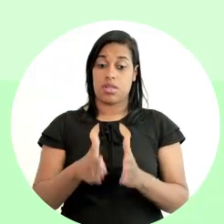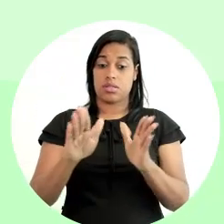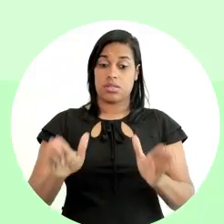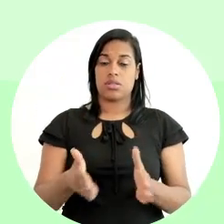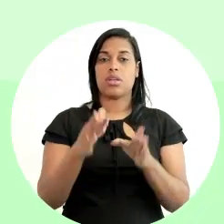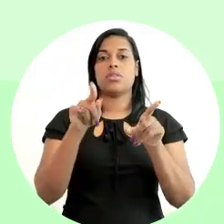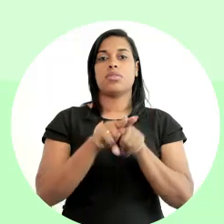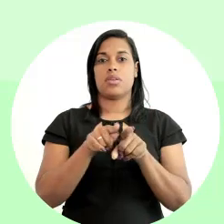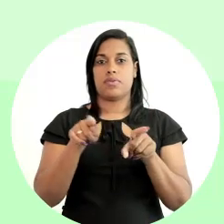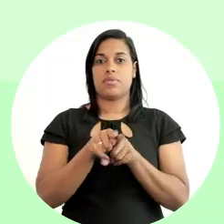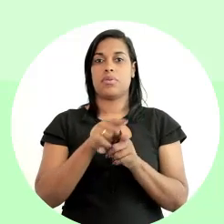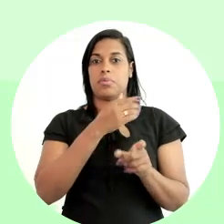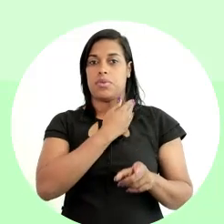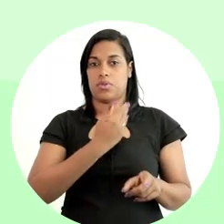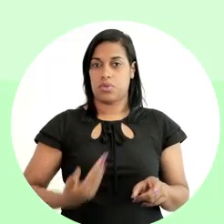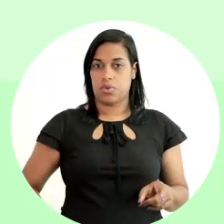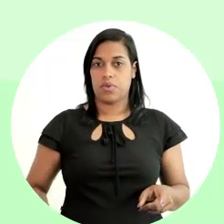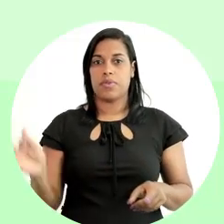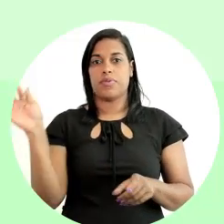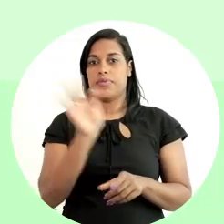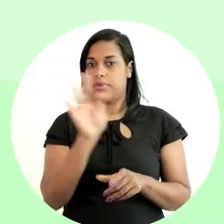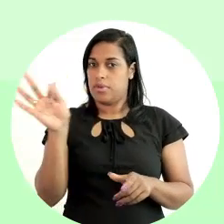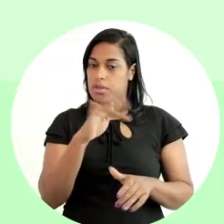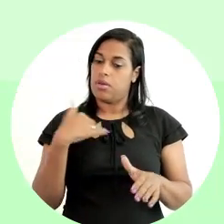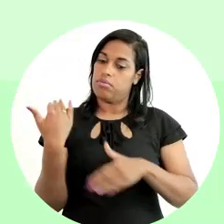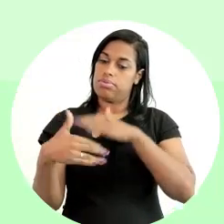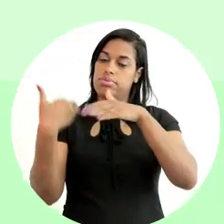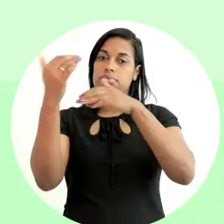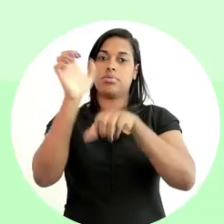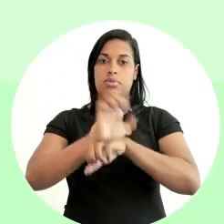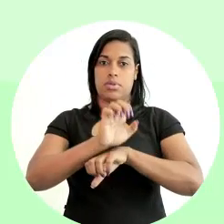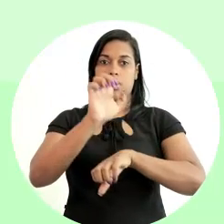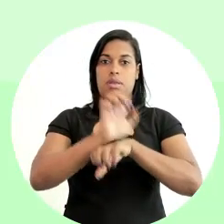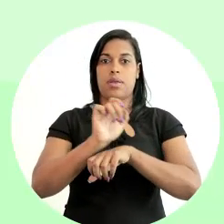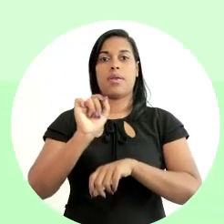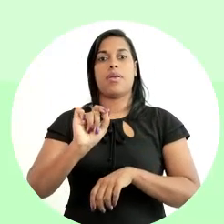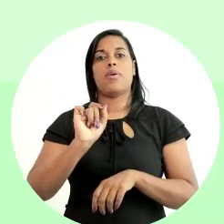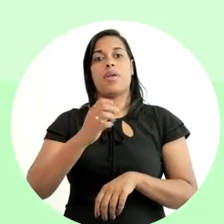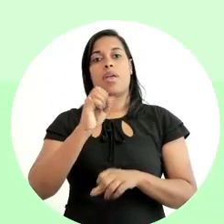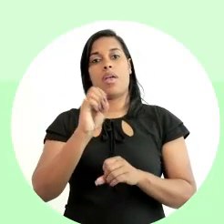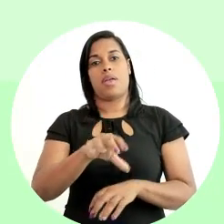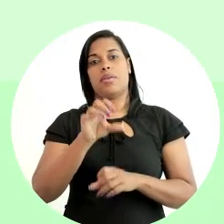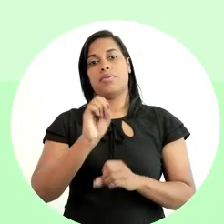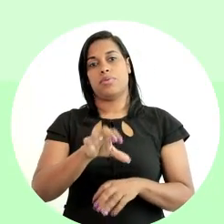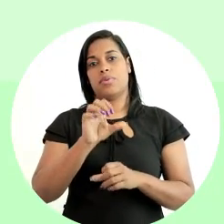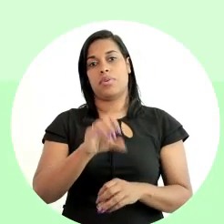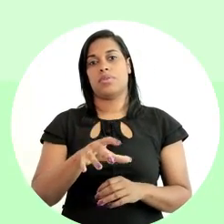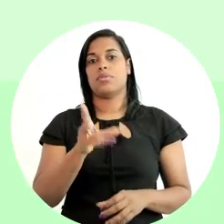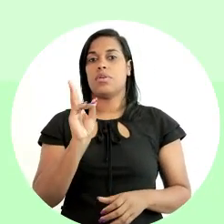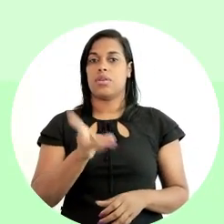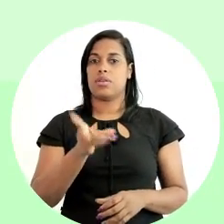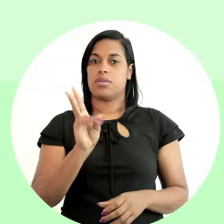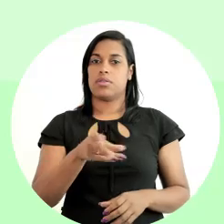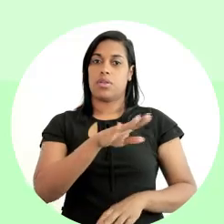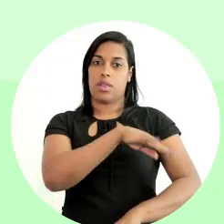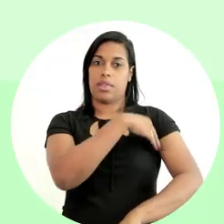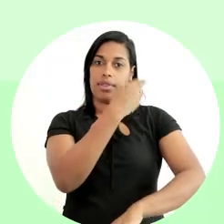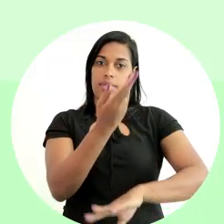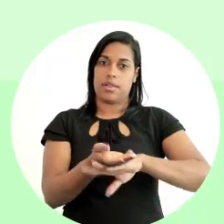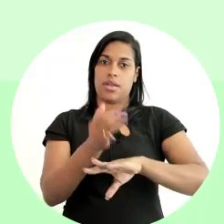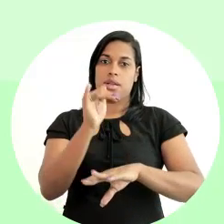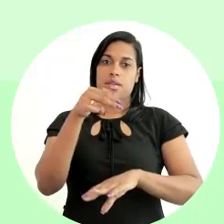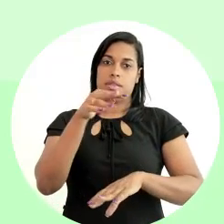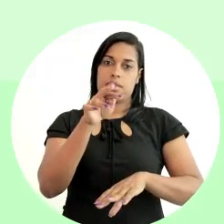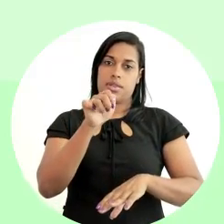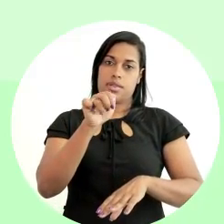incentivo do governo federal e vem se desenvolvendo em nosso estado, que é a educação em tempo